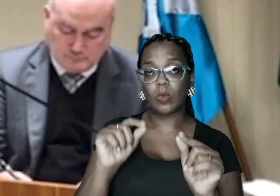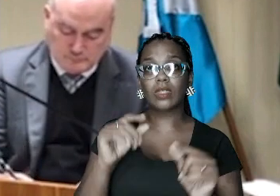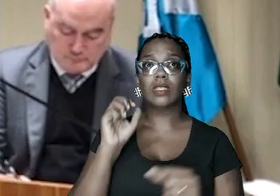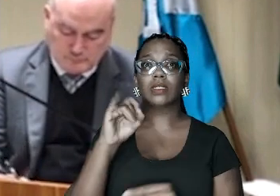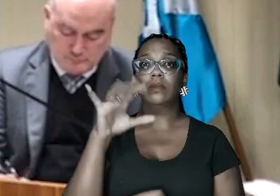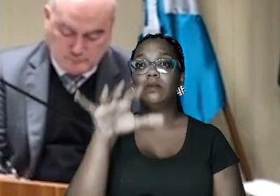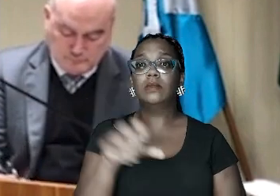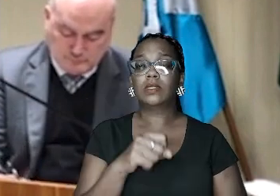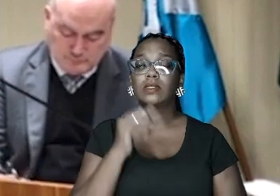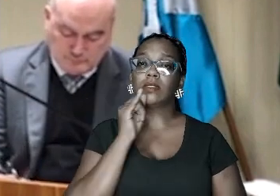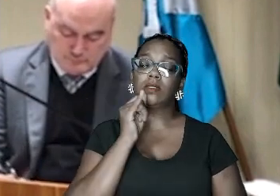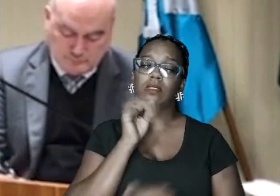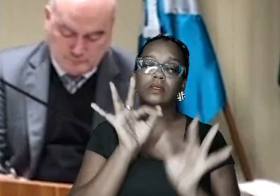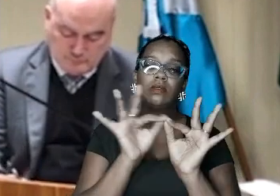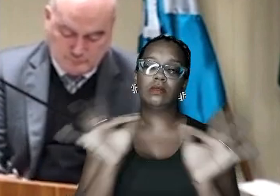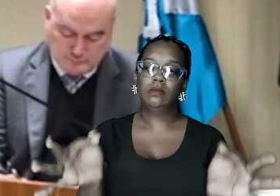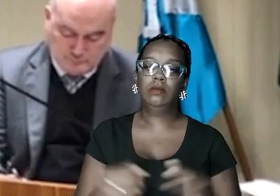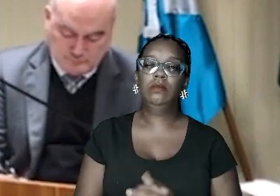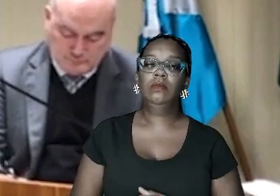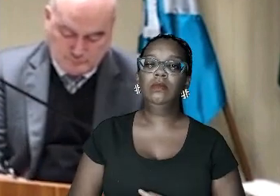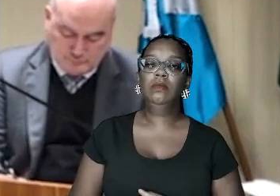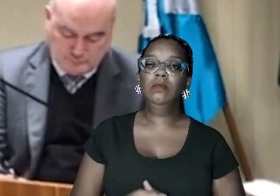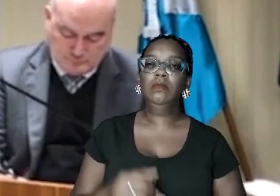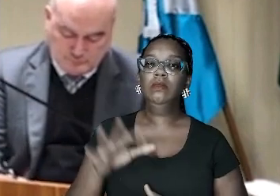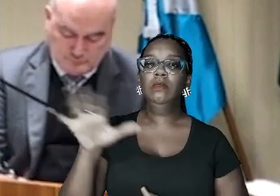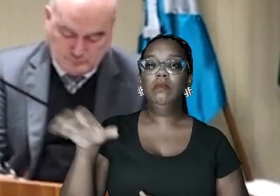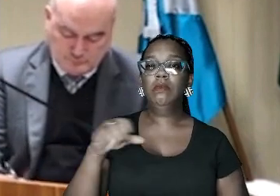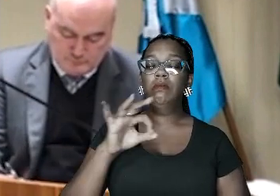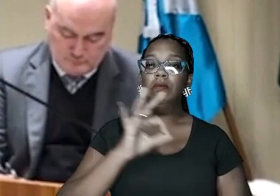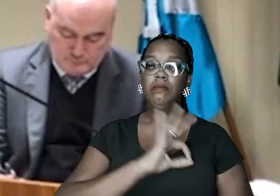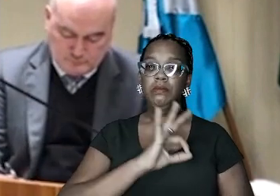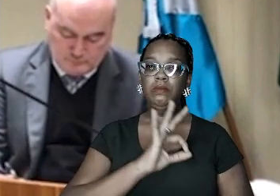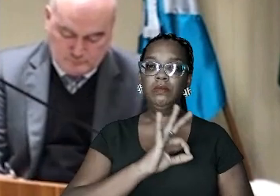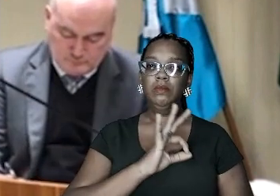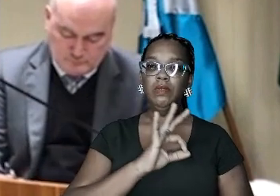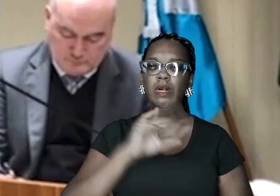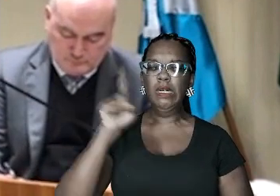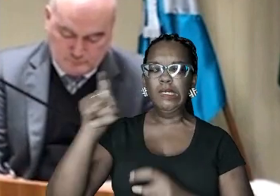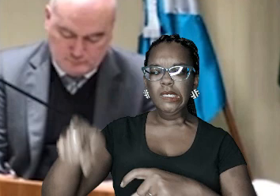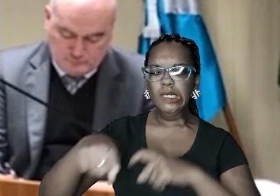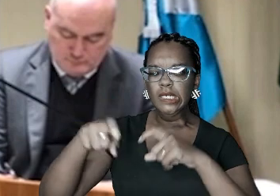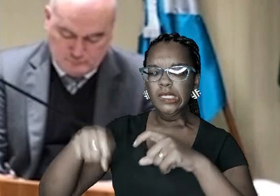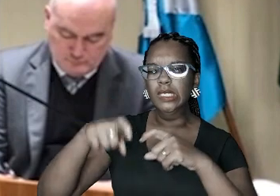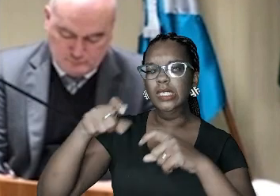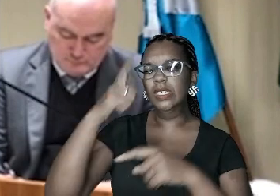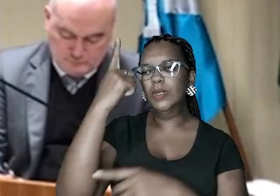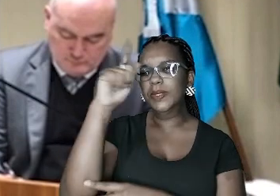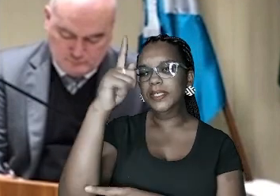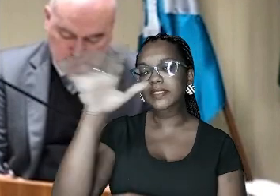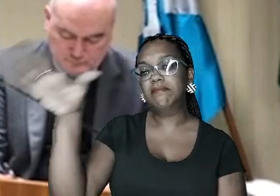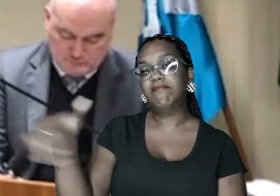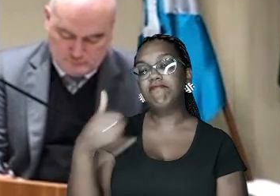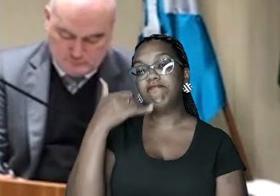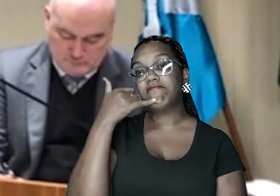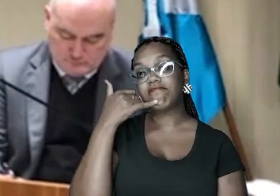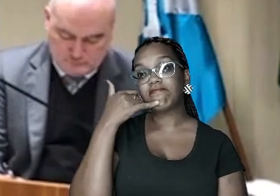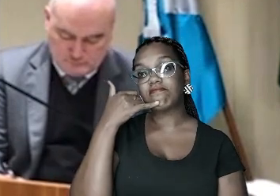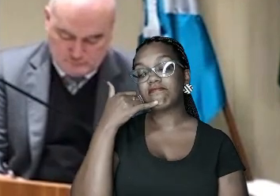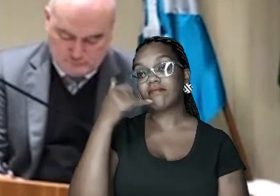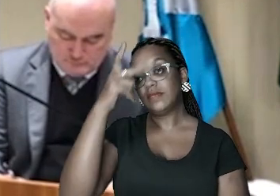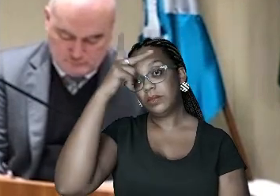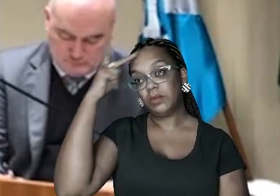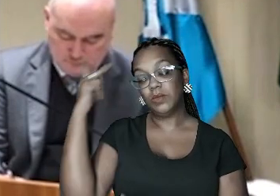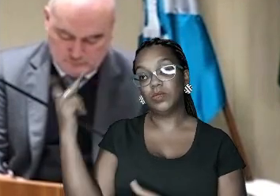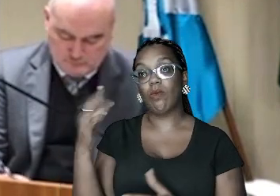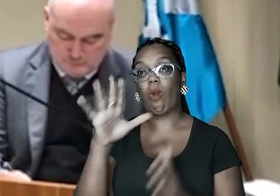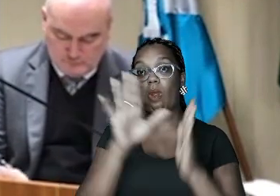por um exemplo simples a gente pegar aqui um PM lá no interior de Goiás que pega o celular da pessoa que acabou de cometer um